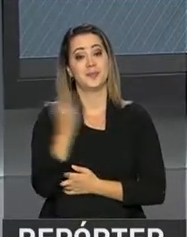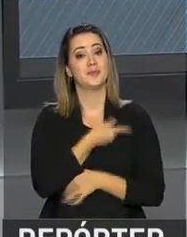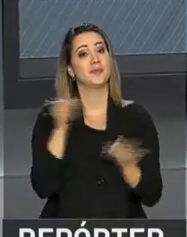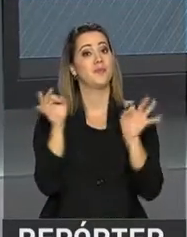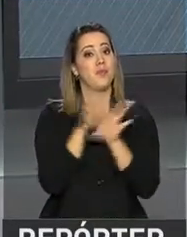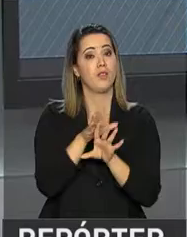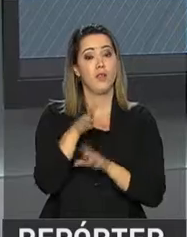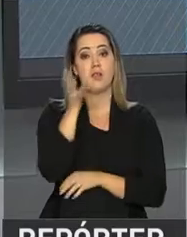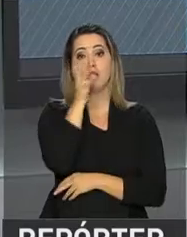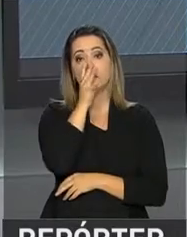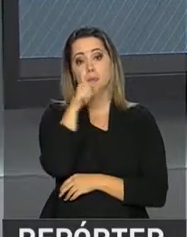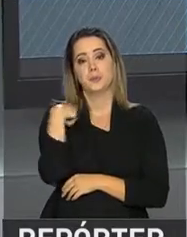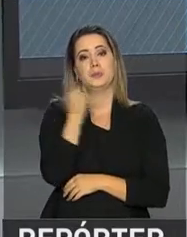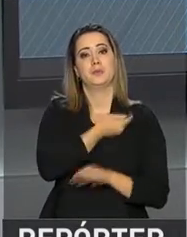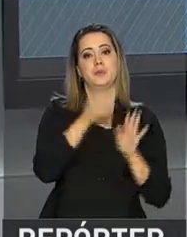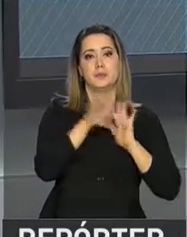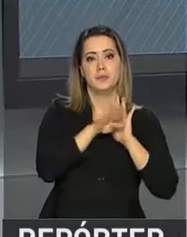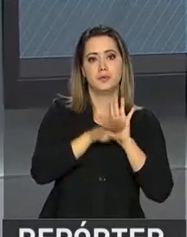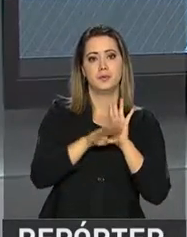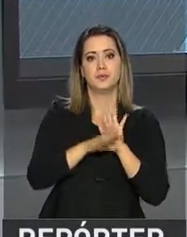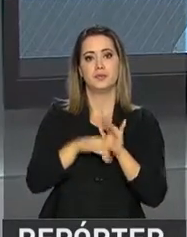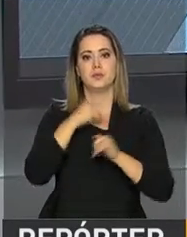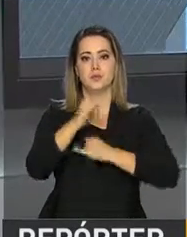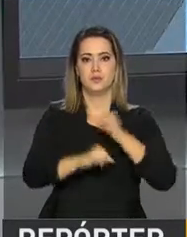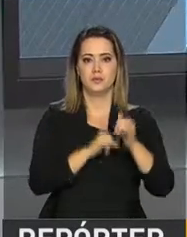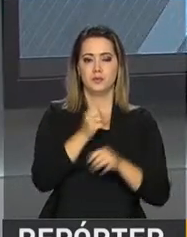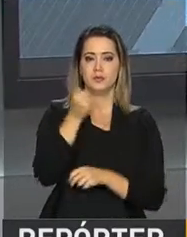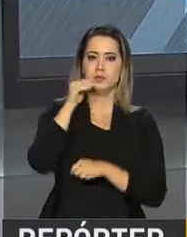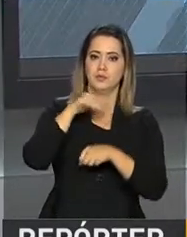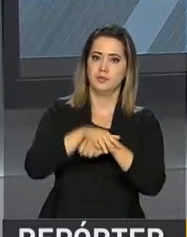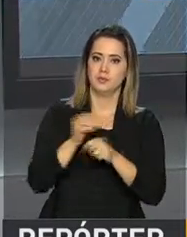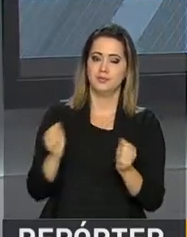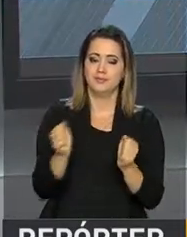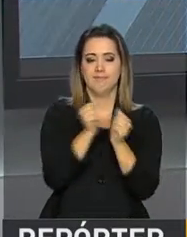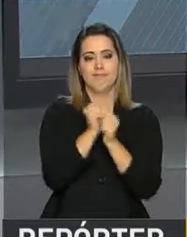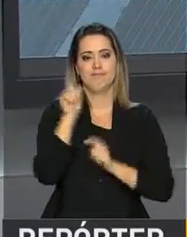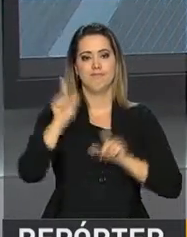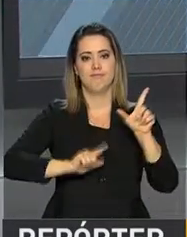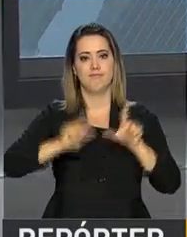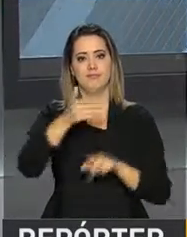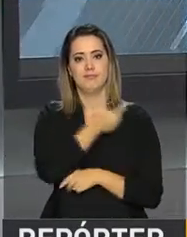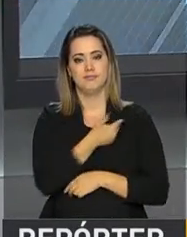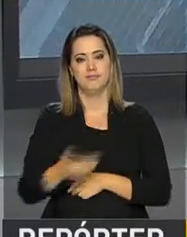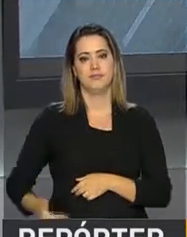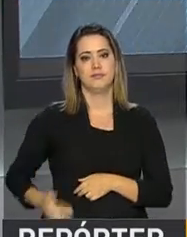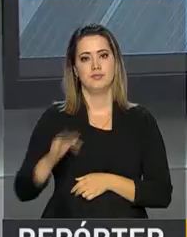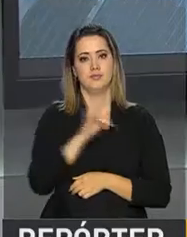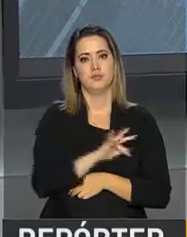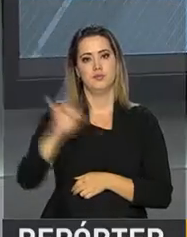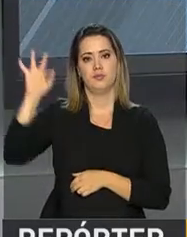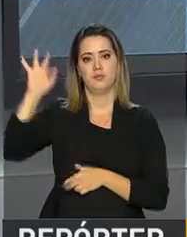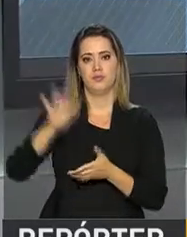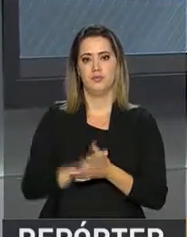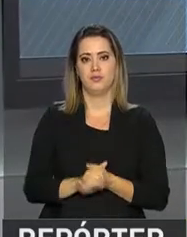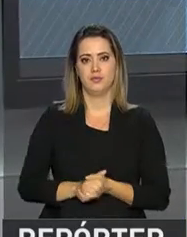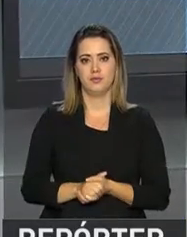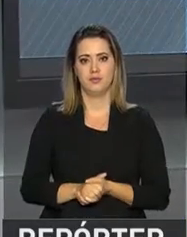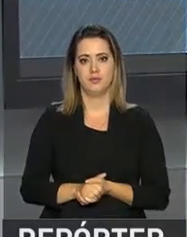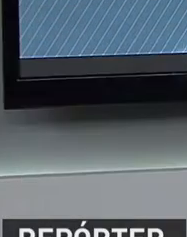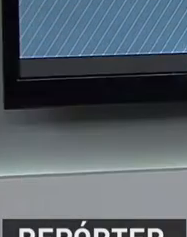por aqui acompanhe nossa programação também na internet uma boa noite pra você e continue com a gente na nbr a tv do governo